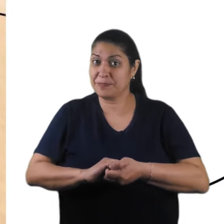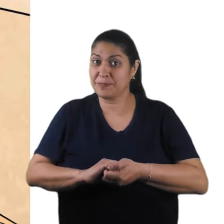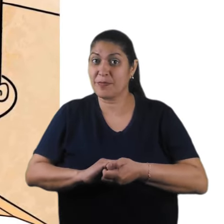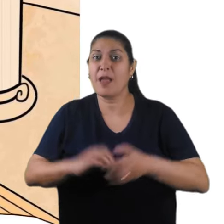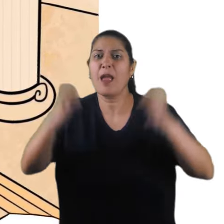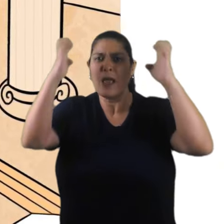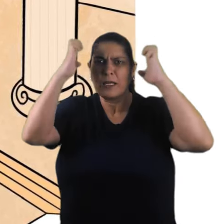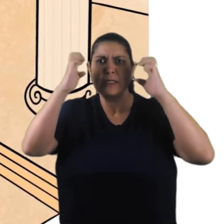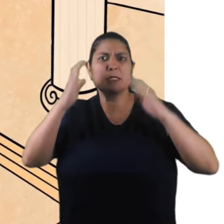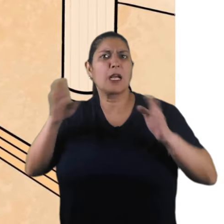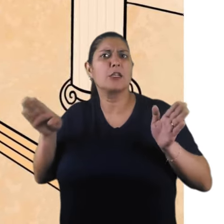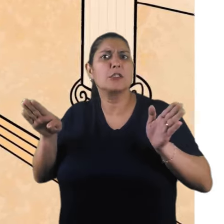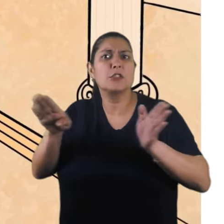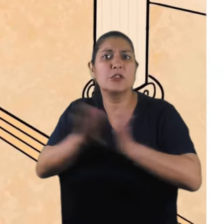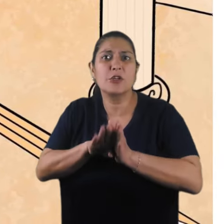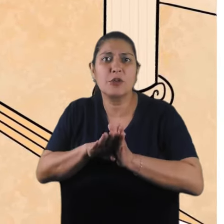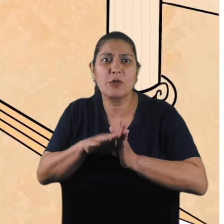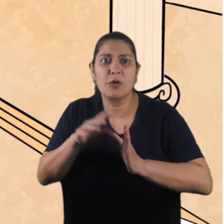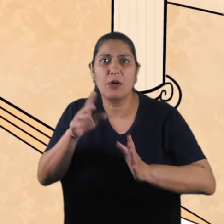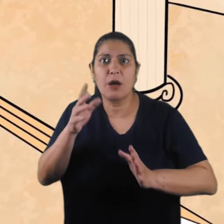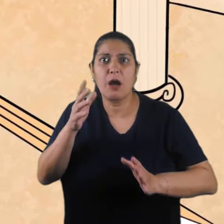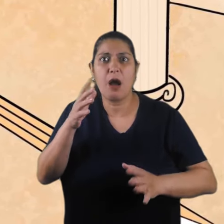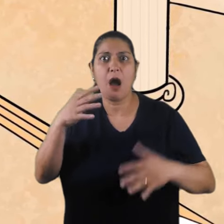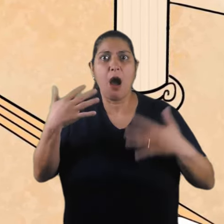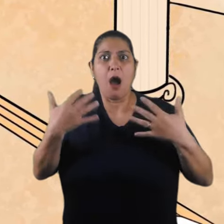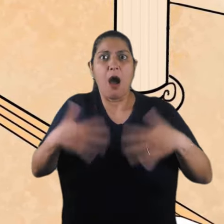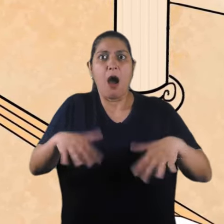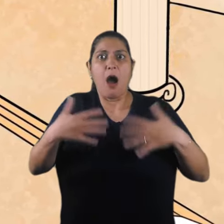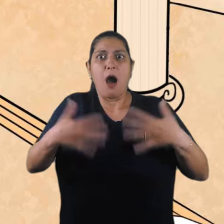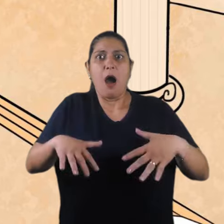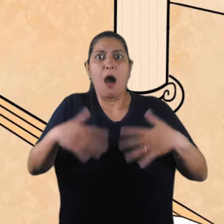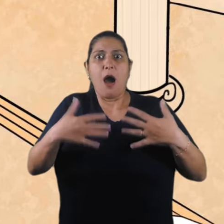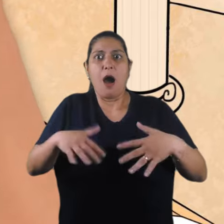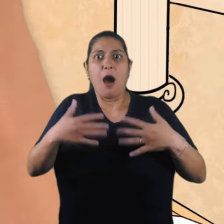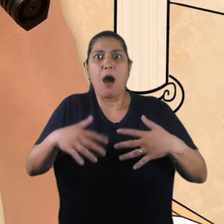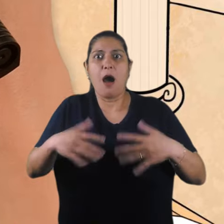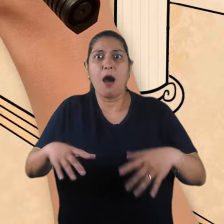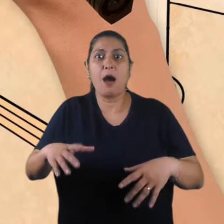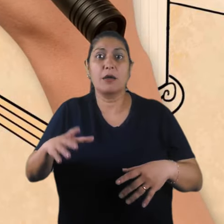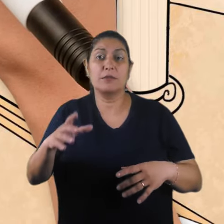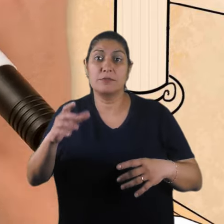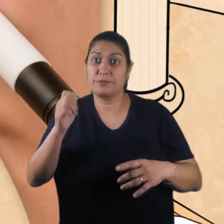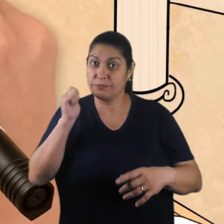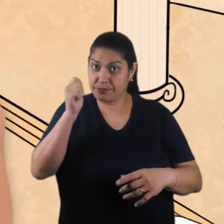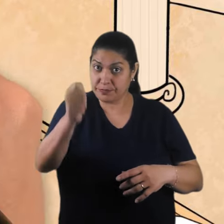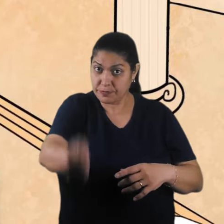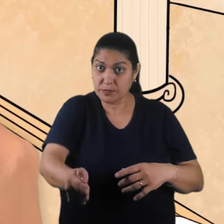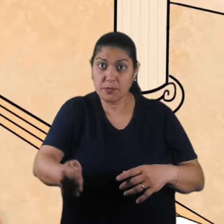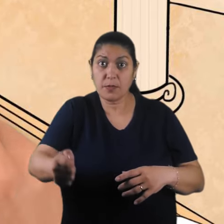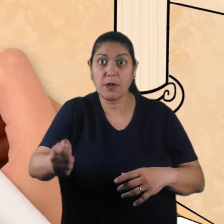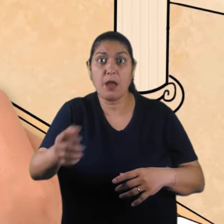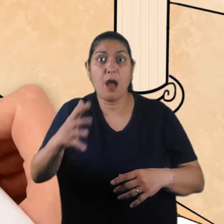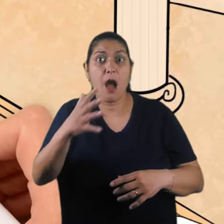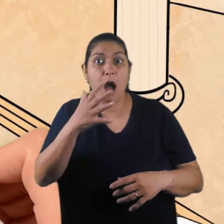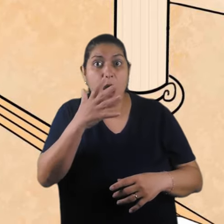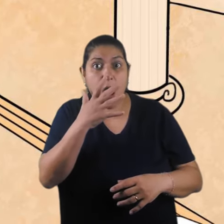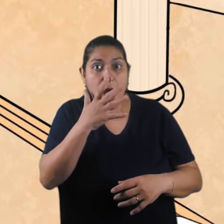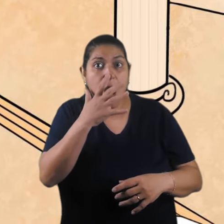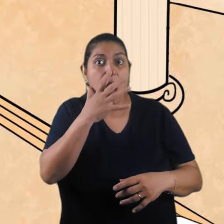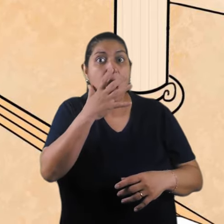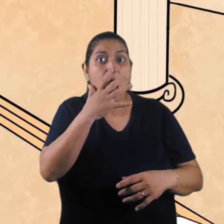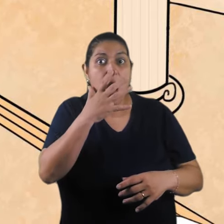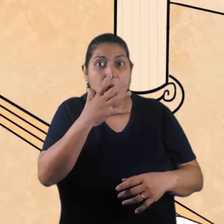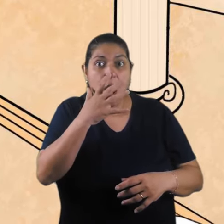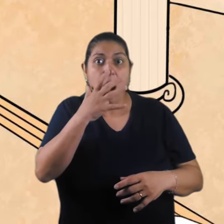Ester. Quando ela chegou à presença do rei, ele gostou mais dela do que de qualquer outra moça que havia